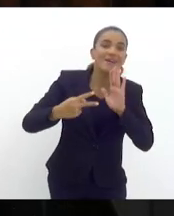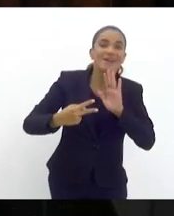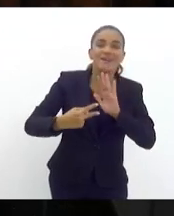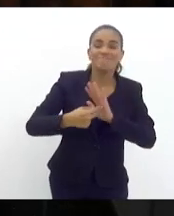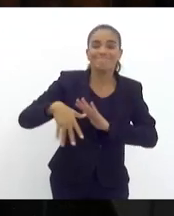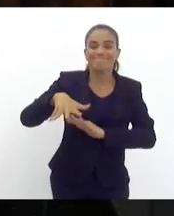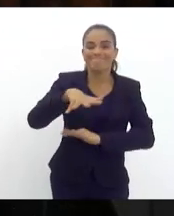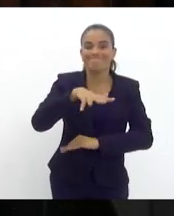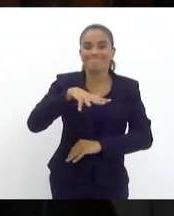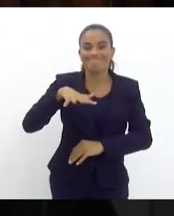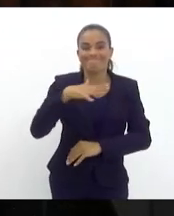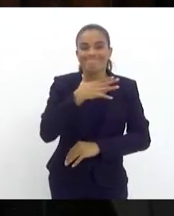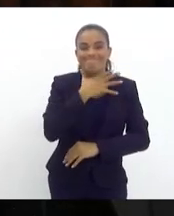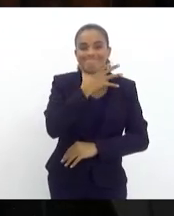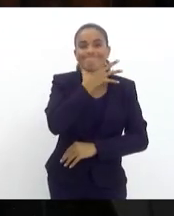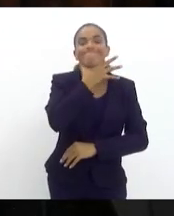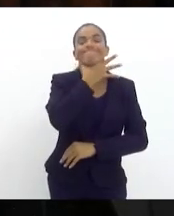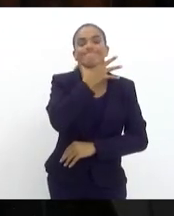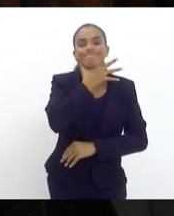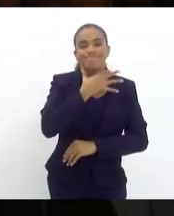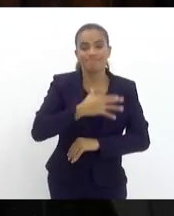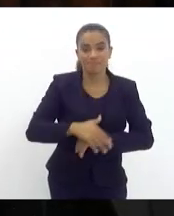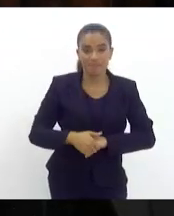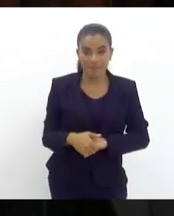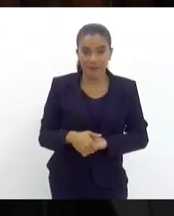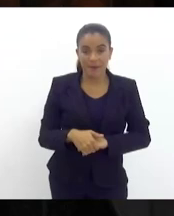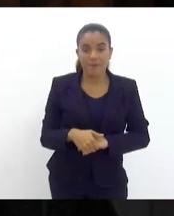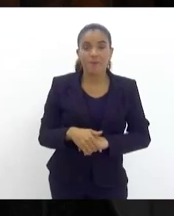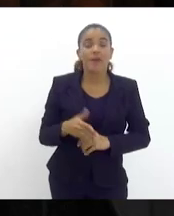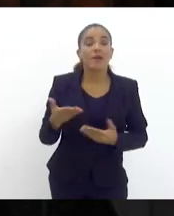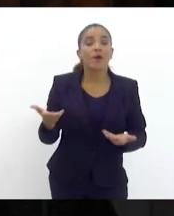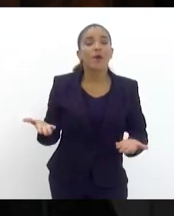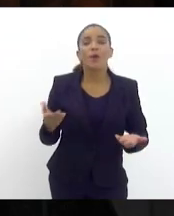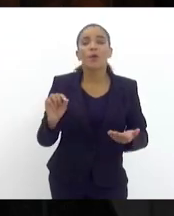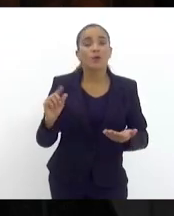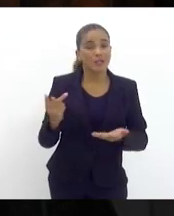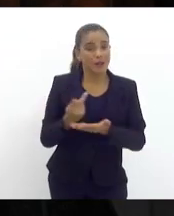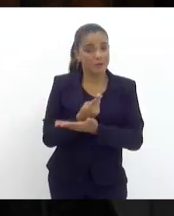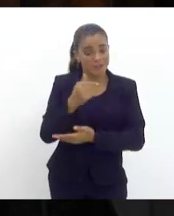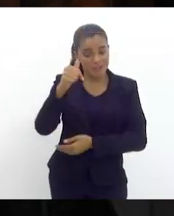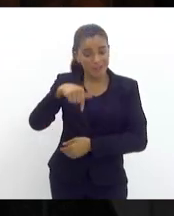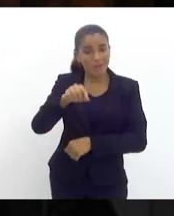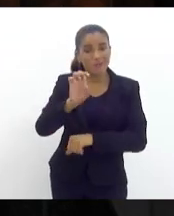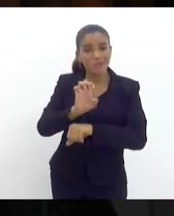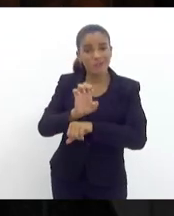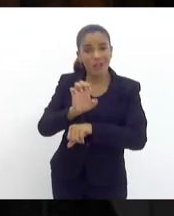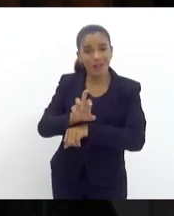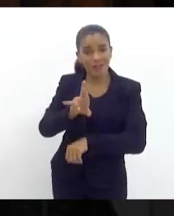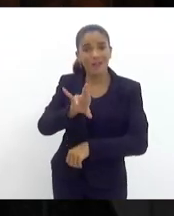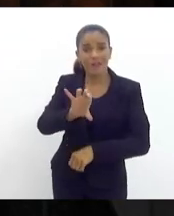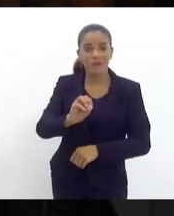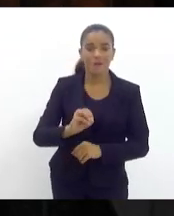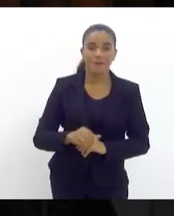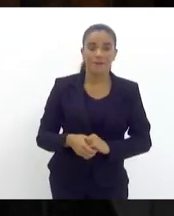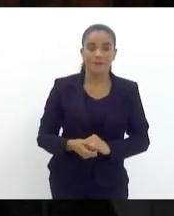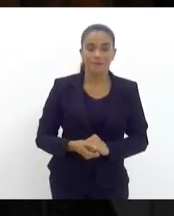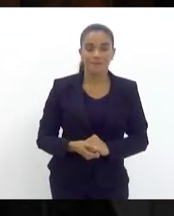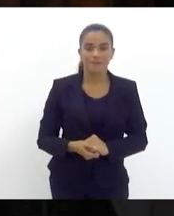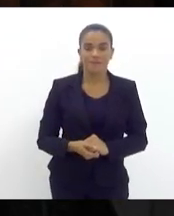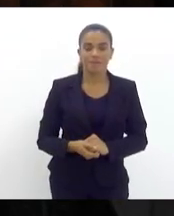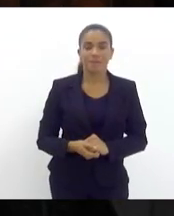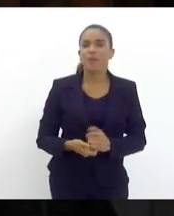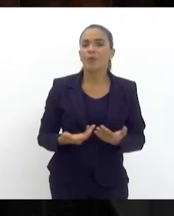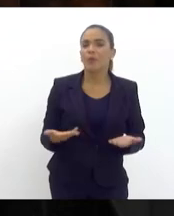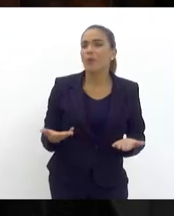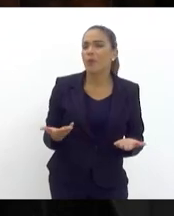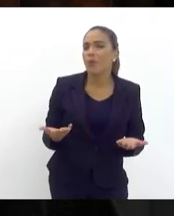uma situação caótica e o que é o que está acontecendo no estado do Rio de Janeiro e